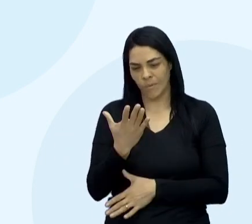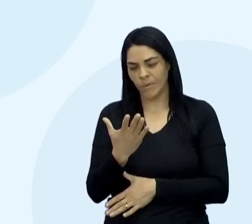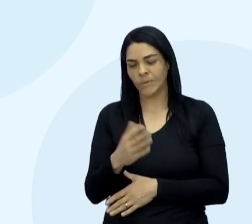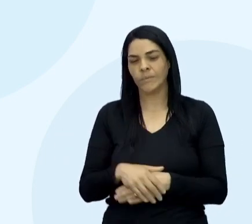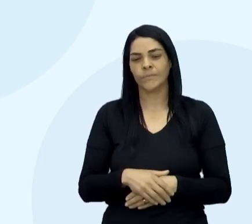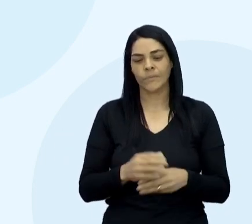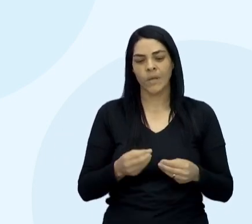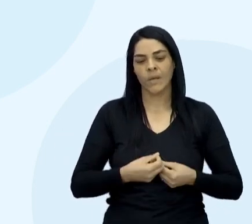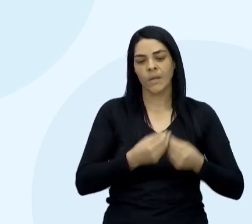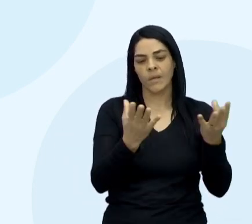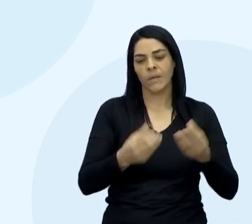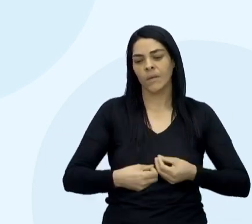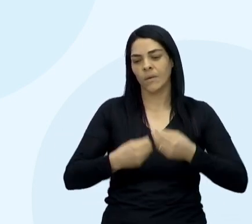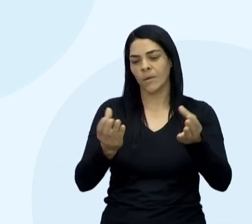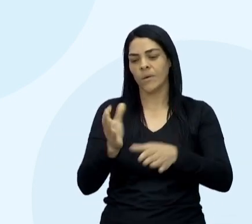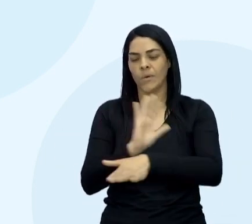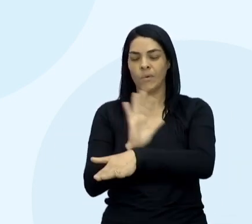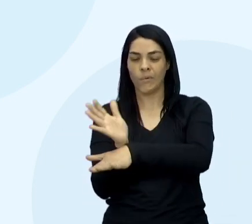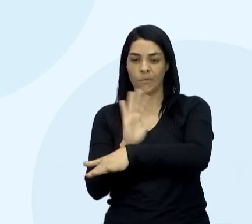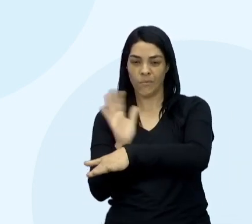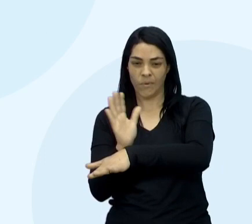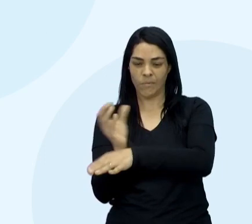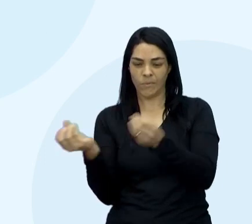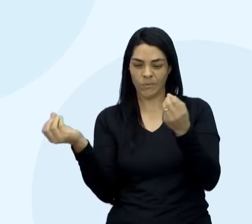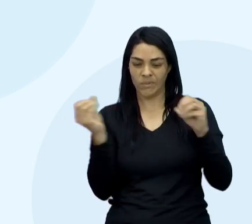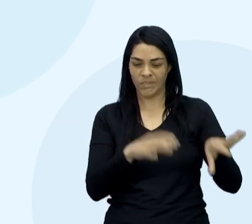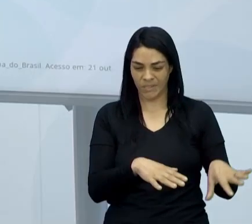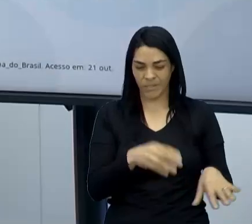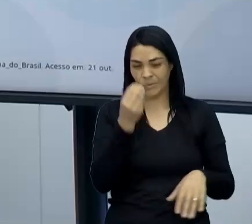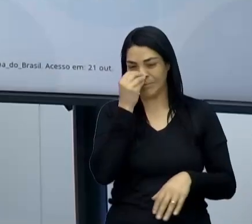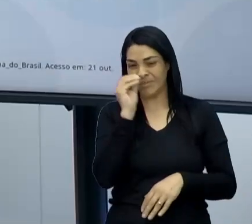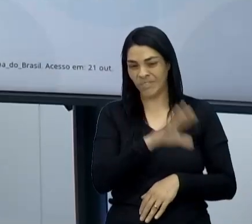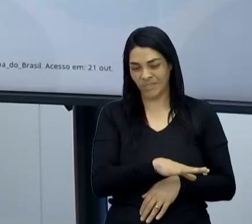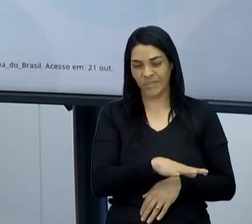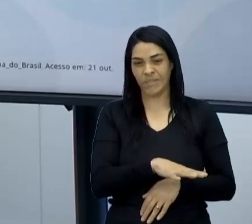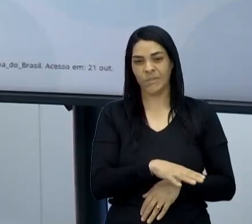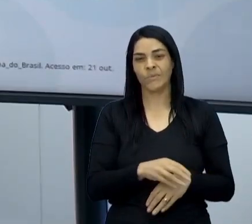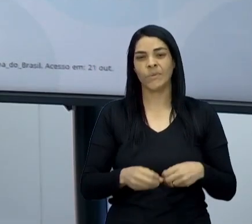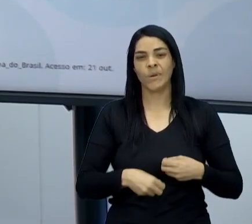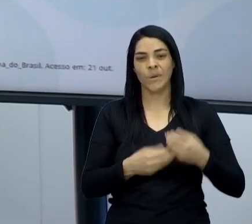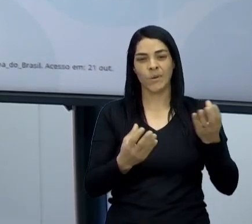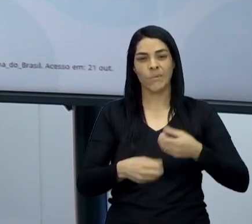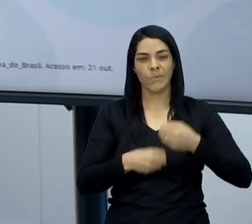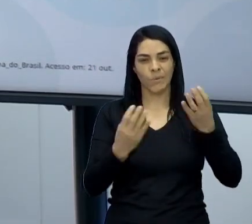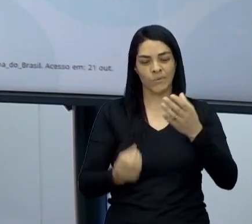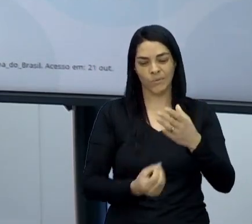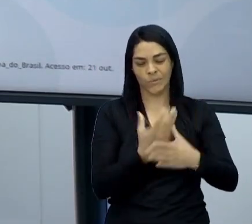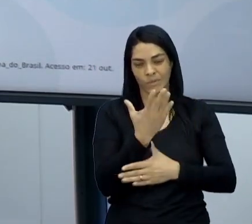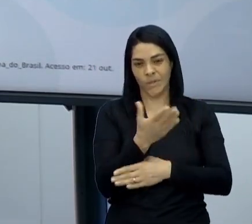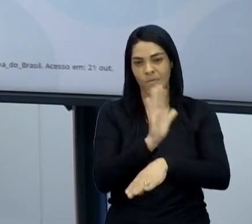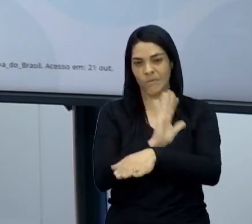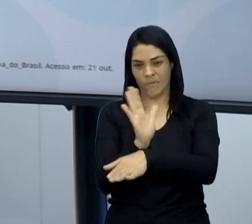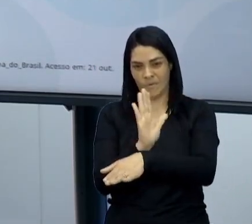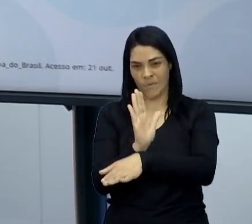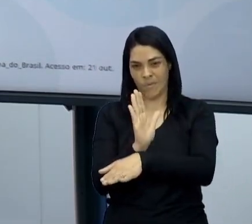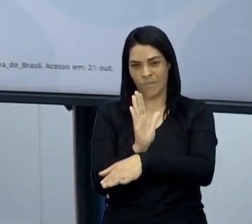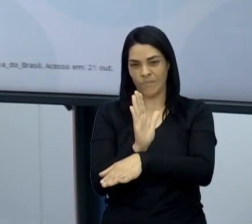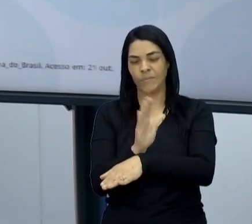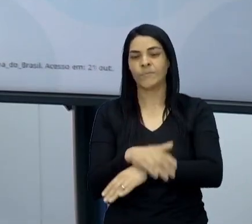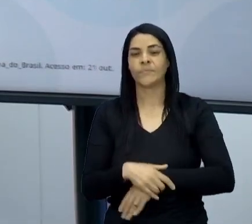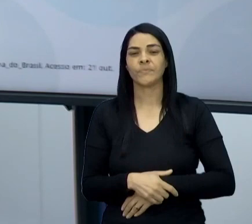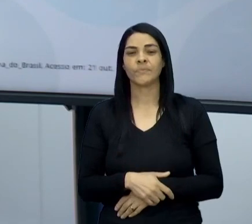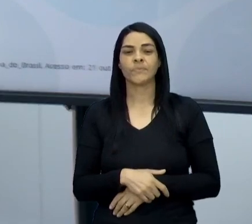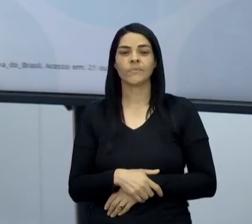Olha só, desistindo de produzir. Então, no Brasil começa, a partir de entre 15 e 30,